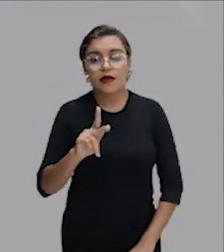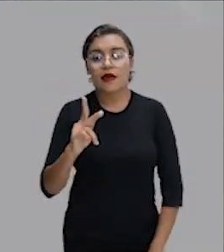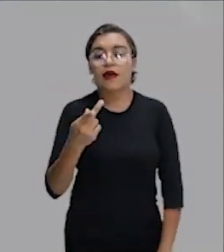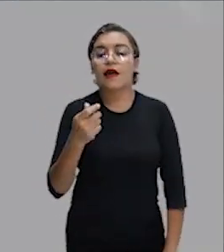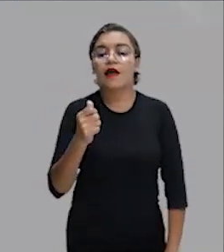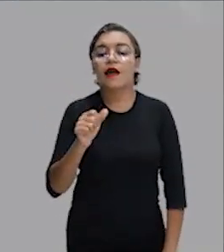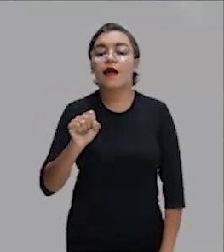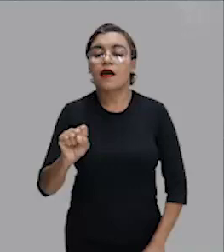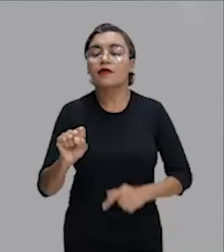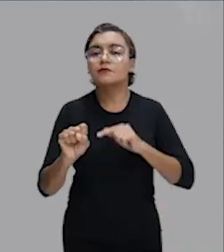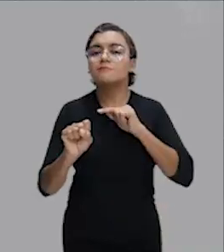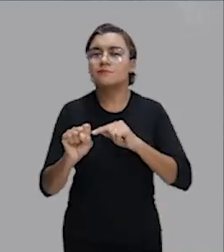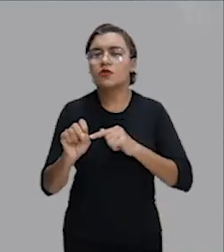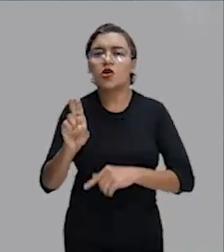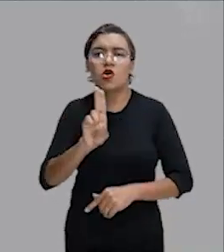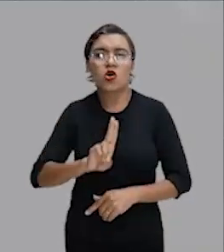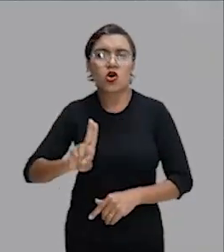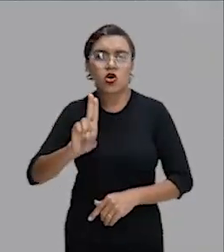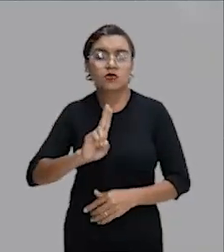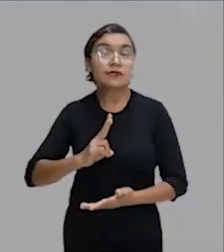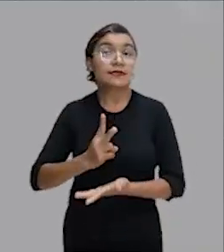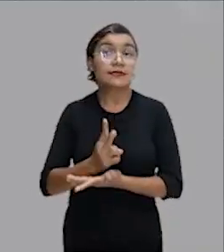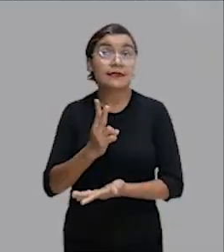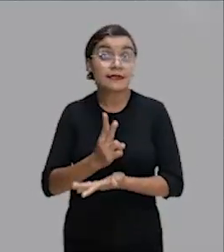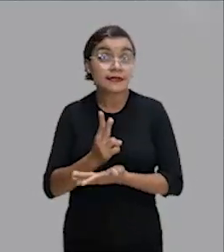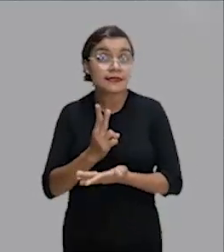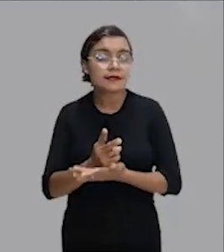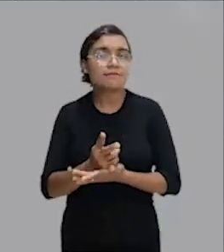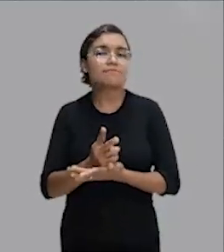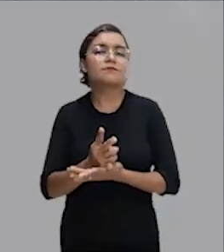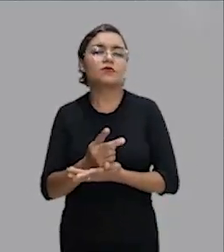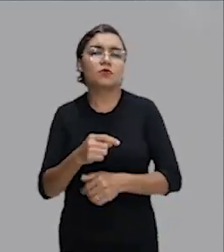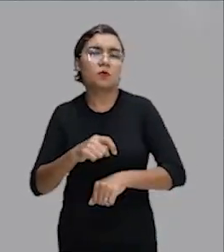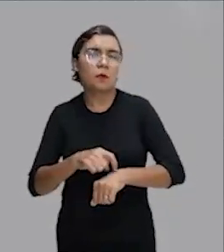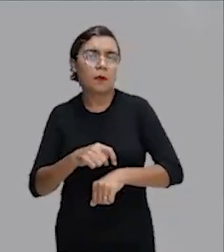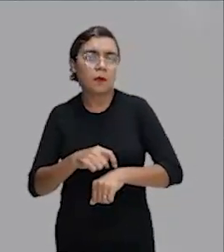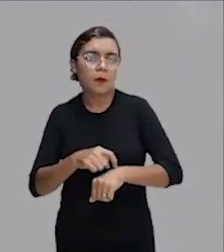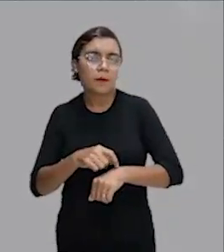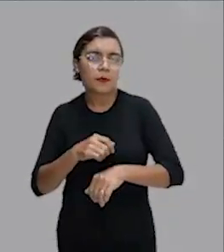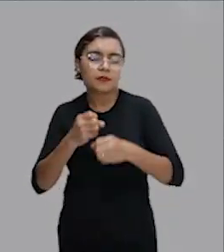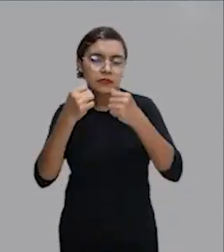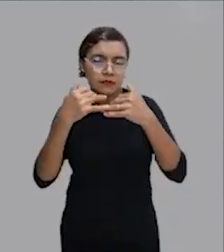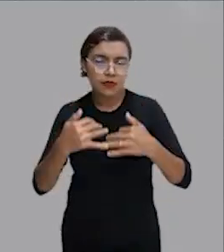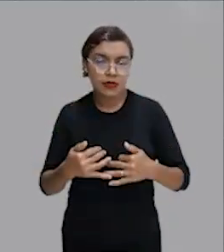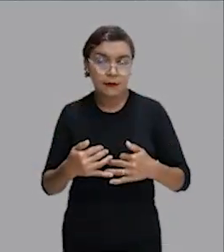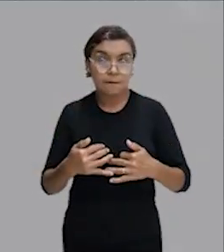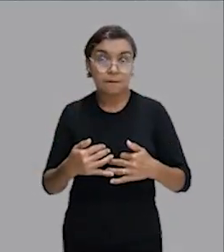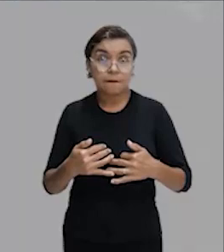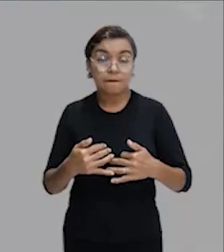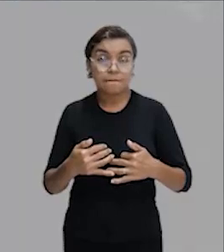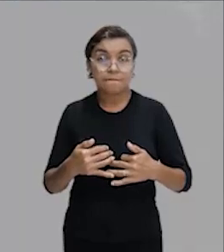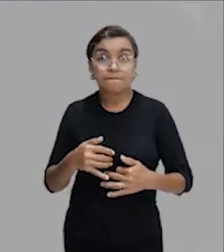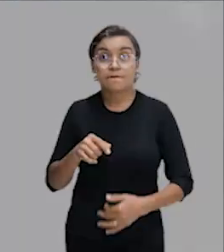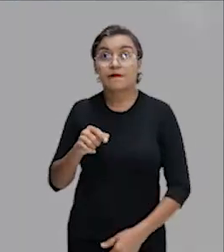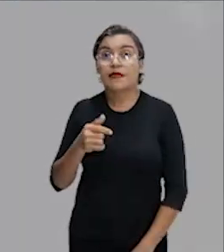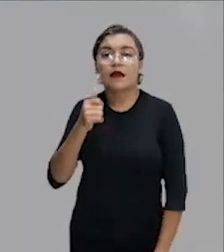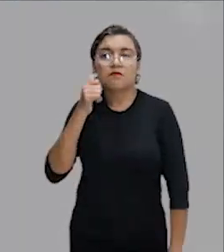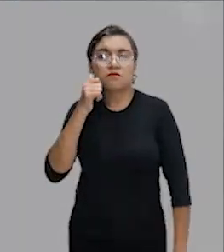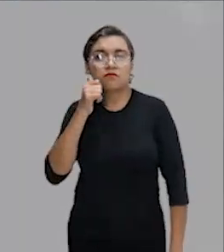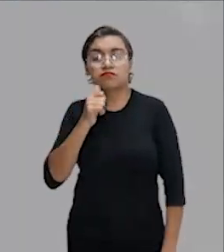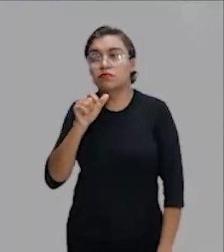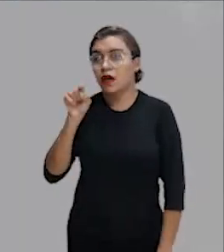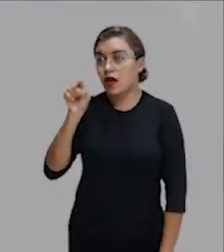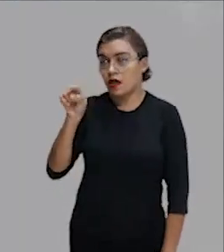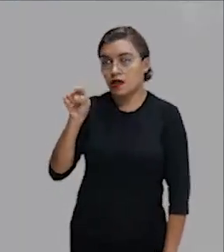Então, has eu vou usar sempre que eu me refiro a ele, ela ou ele ou ela, coisa, objeto,